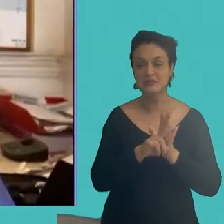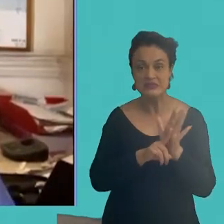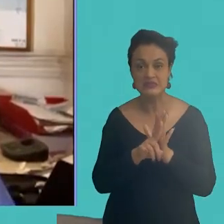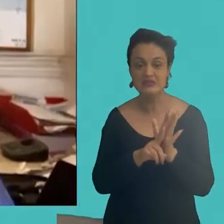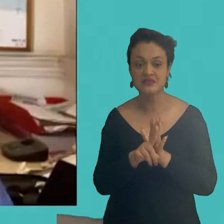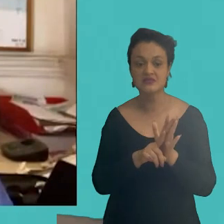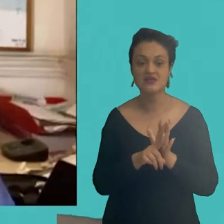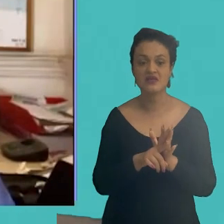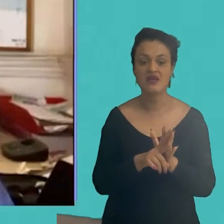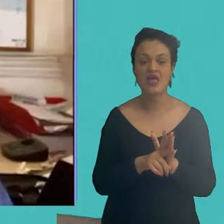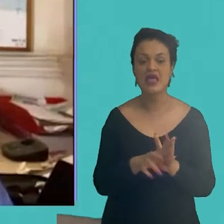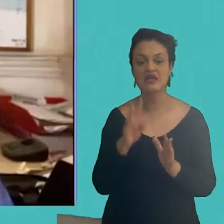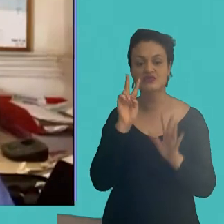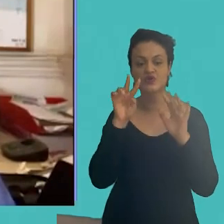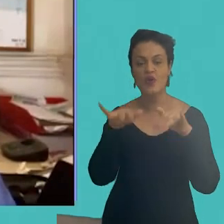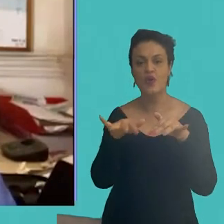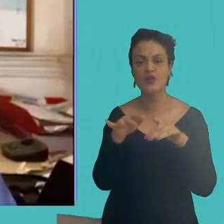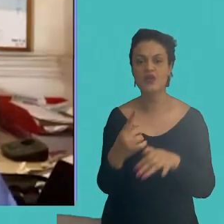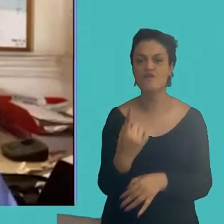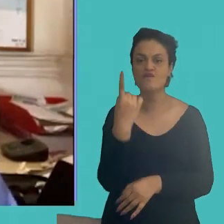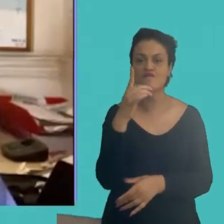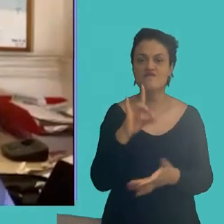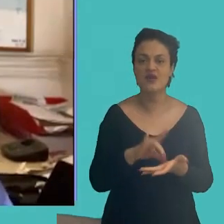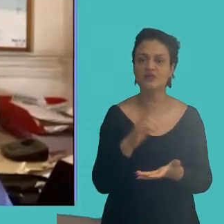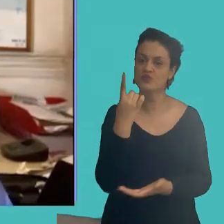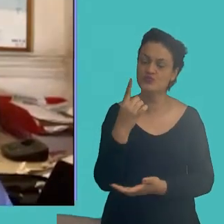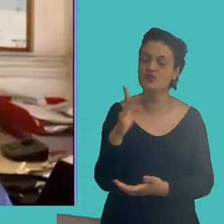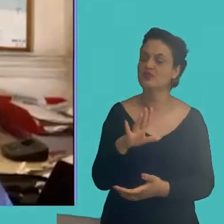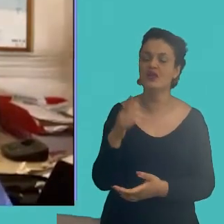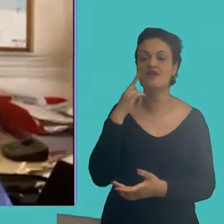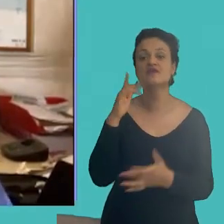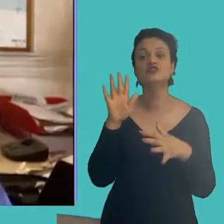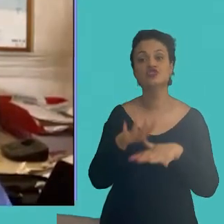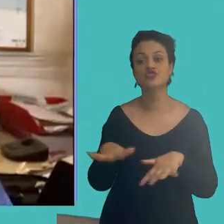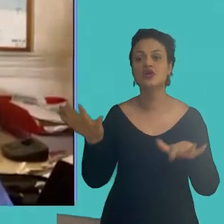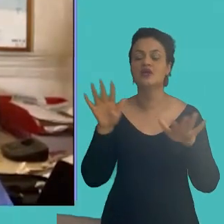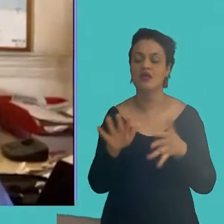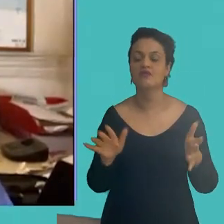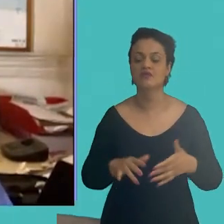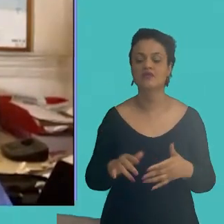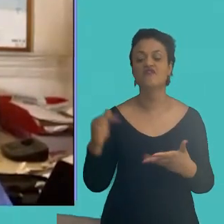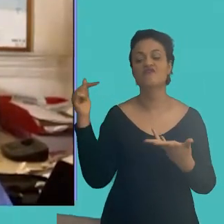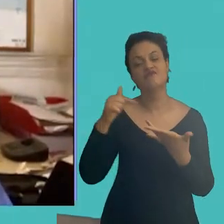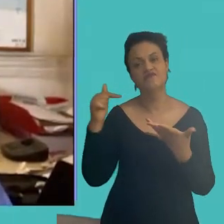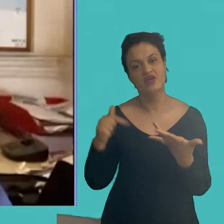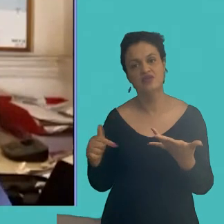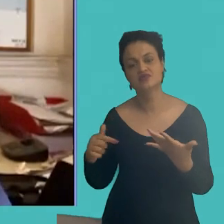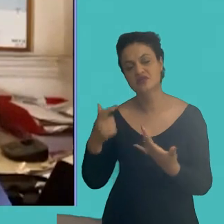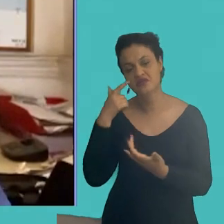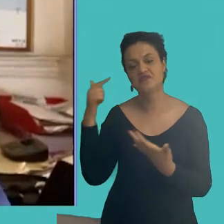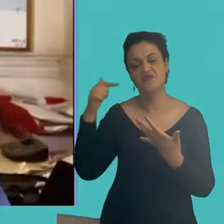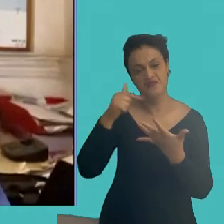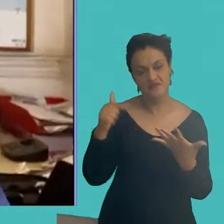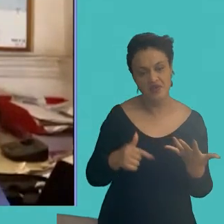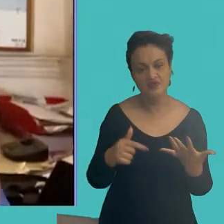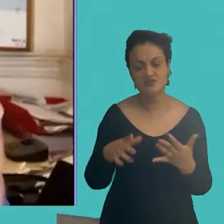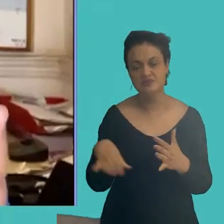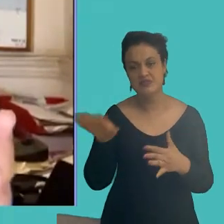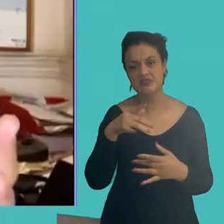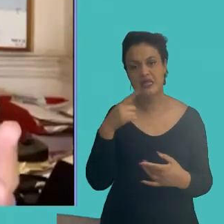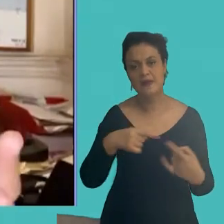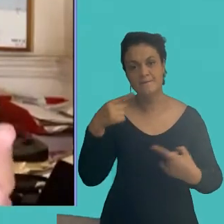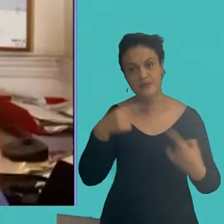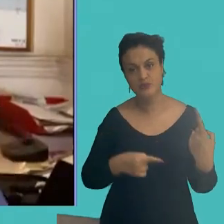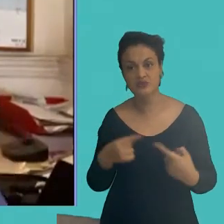fator. Nunca. Elas refletem um conjunto que, no caso da política, é um conjunto